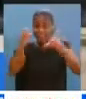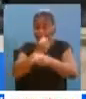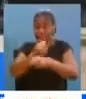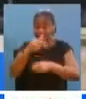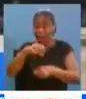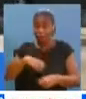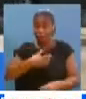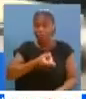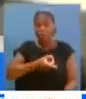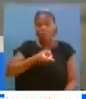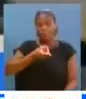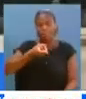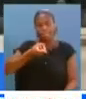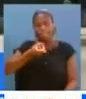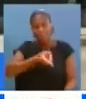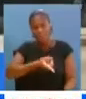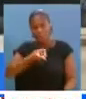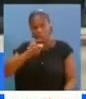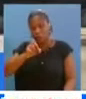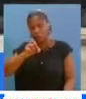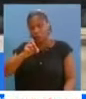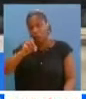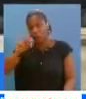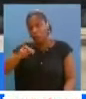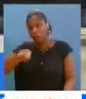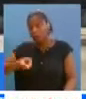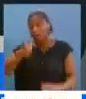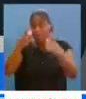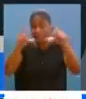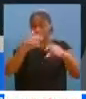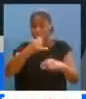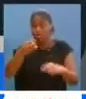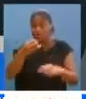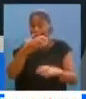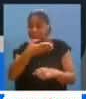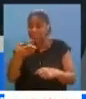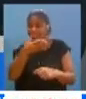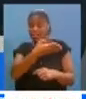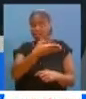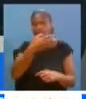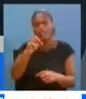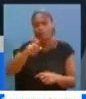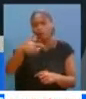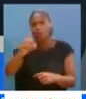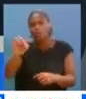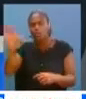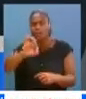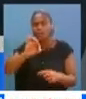Das 9.985 empresas ativas em 2017, 73,8% são